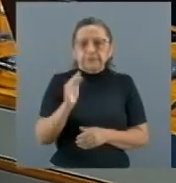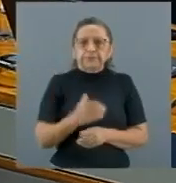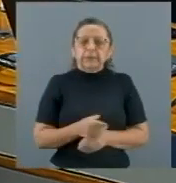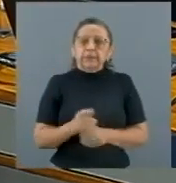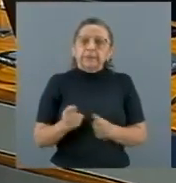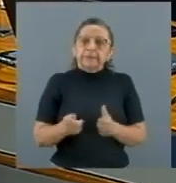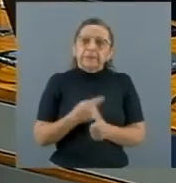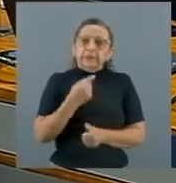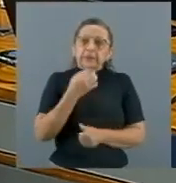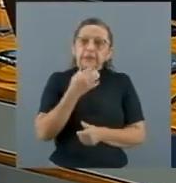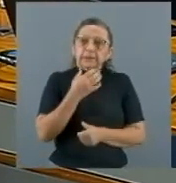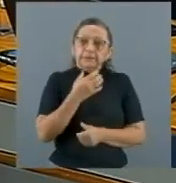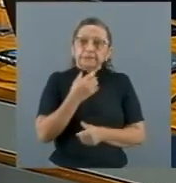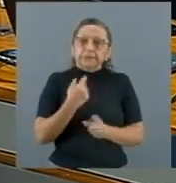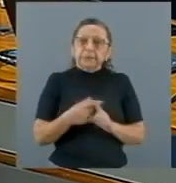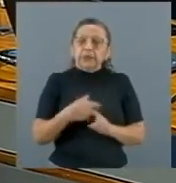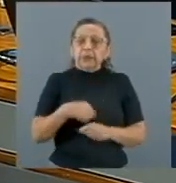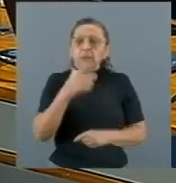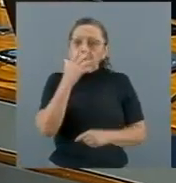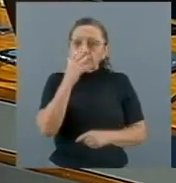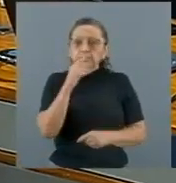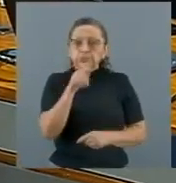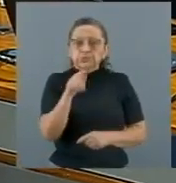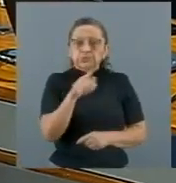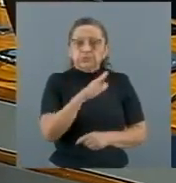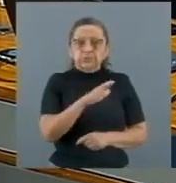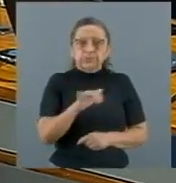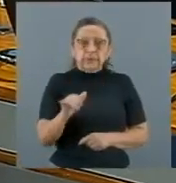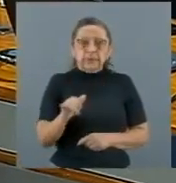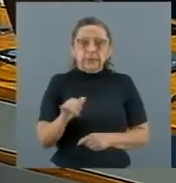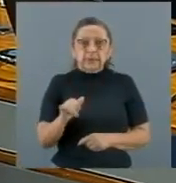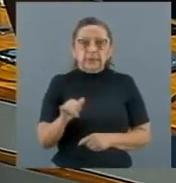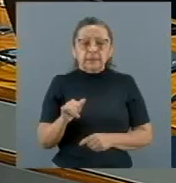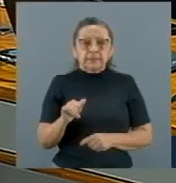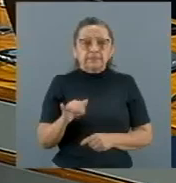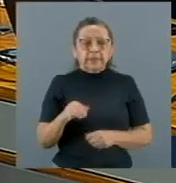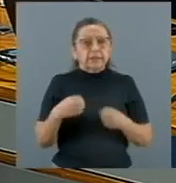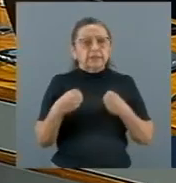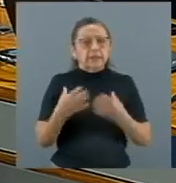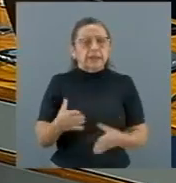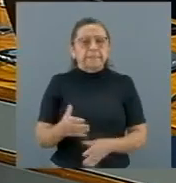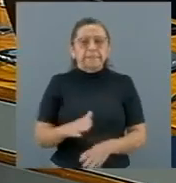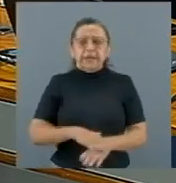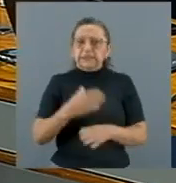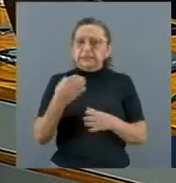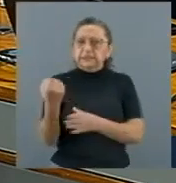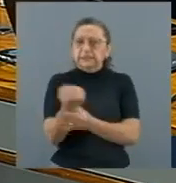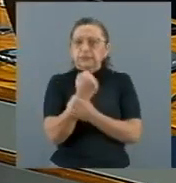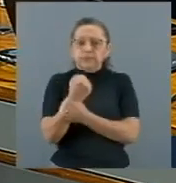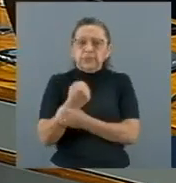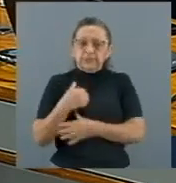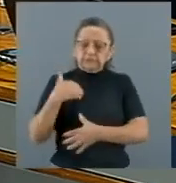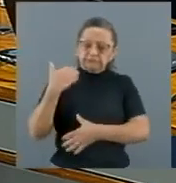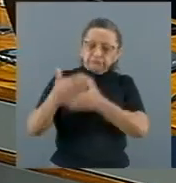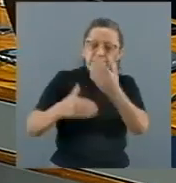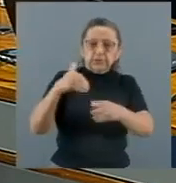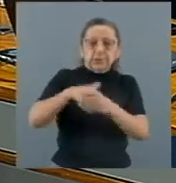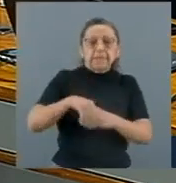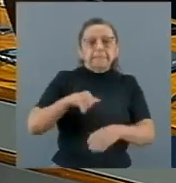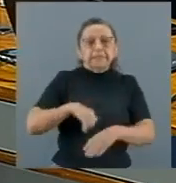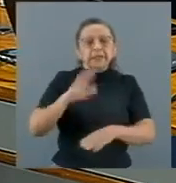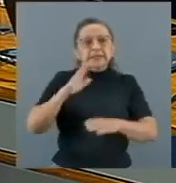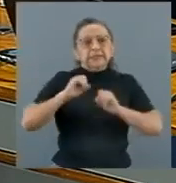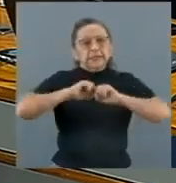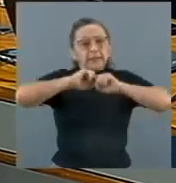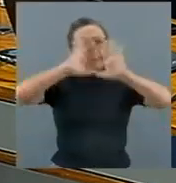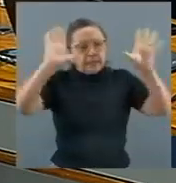observação, né? Porque eu acho que isso dará maior salubridade ao processo eleitoral, maior nitidez